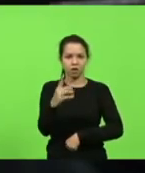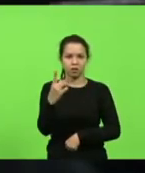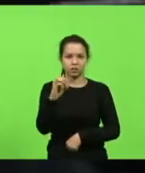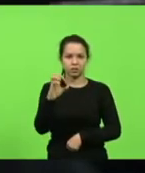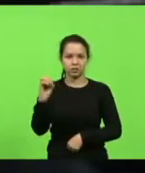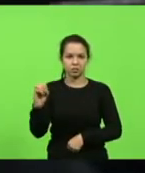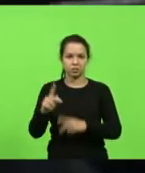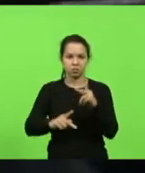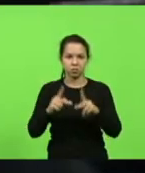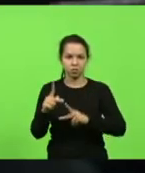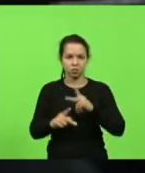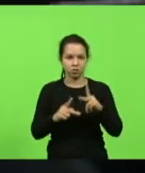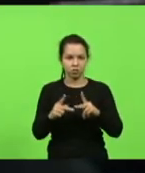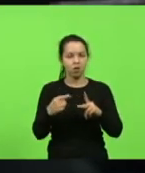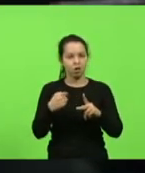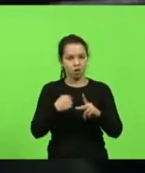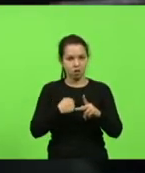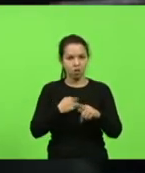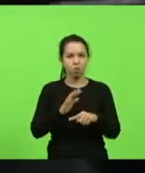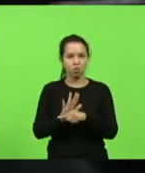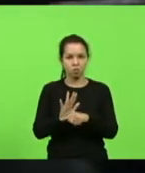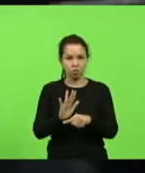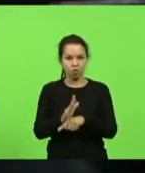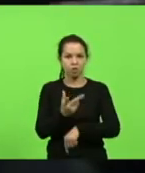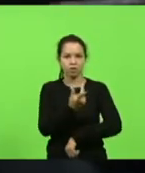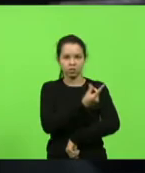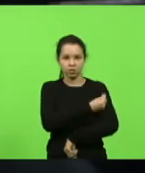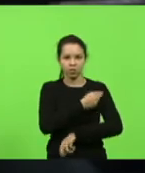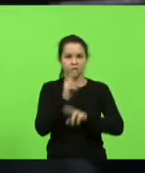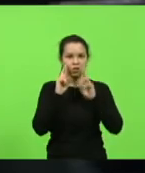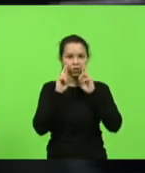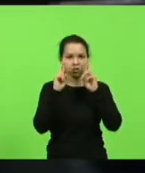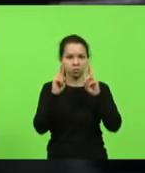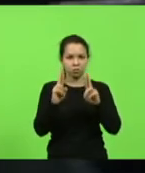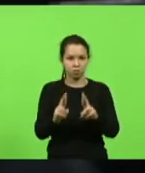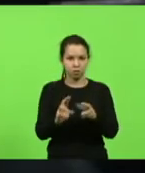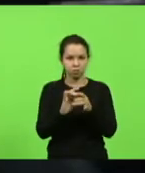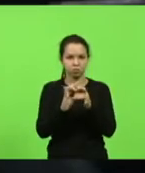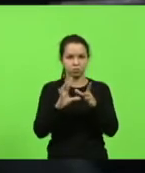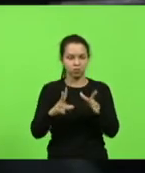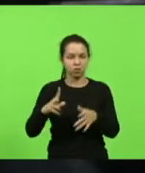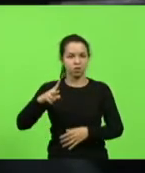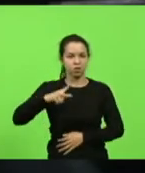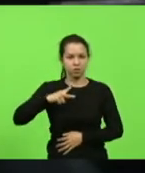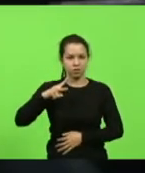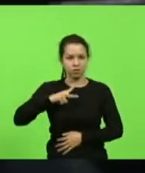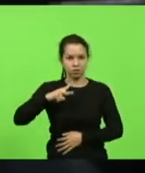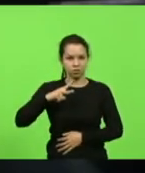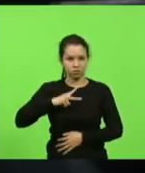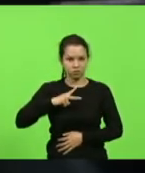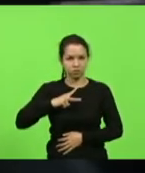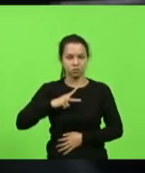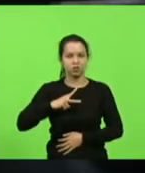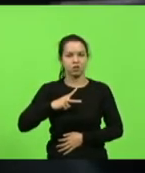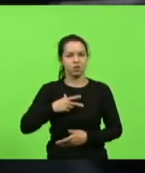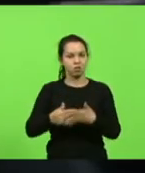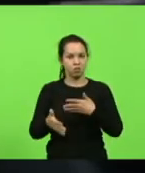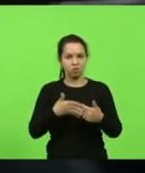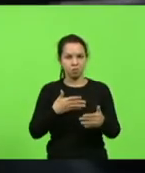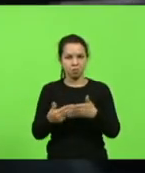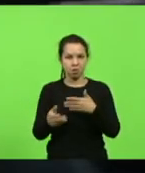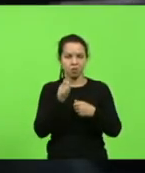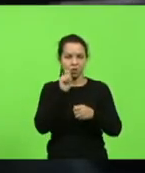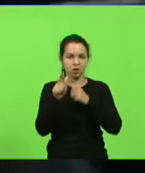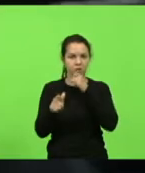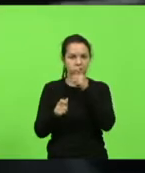a favor da vacina e respeito a autorização que a Anvisa tem determinado, mesmo que haja críticas. Por